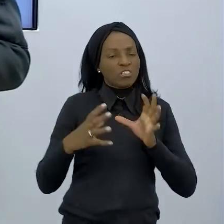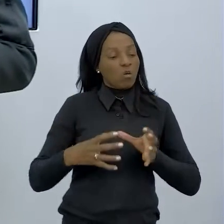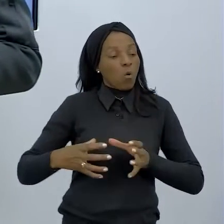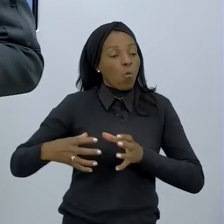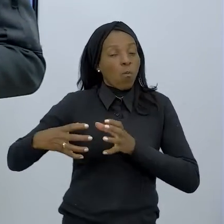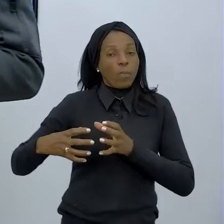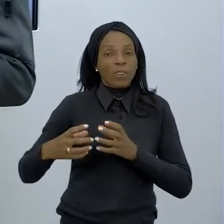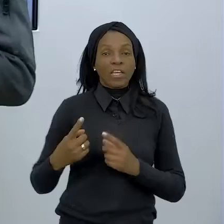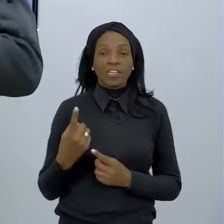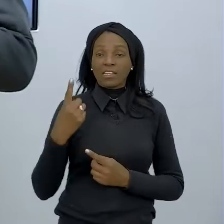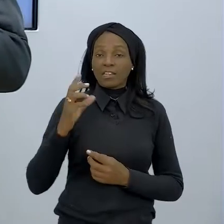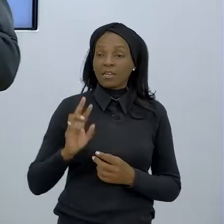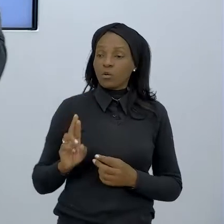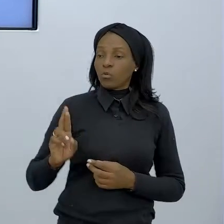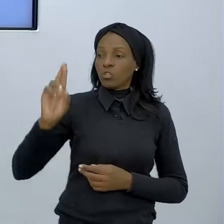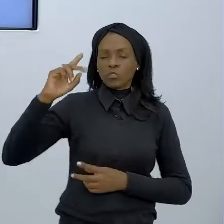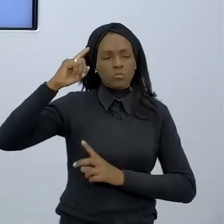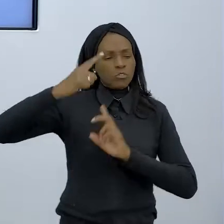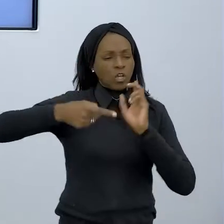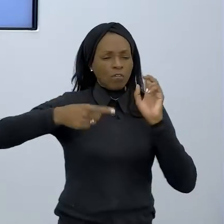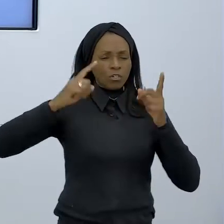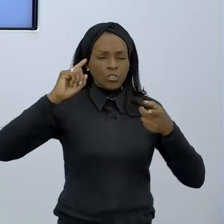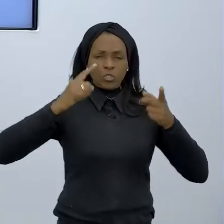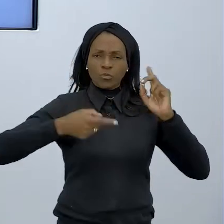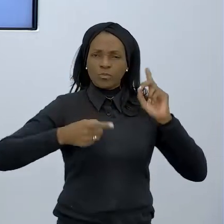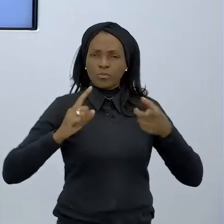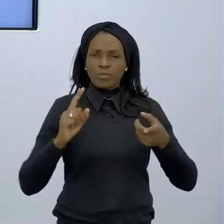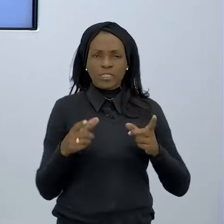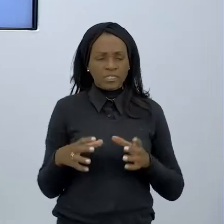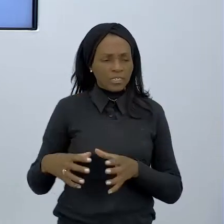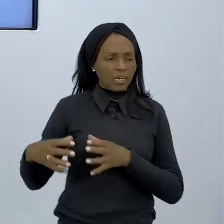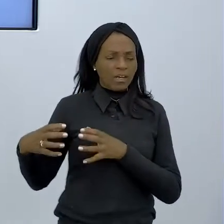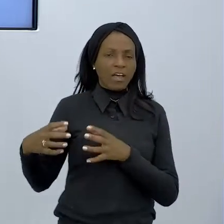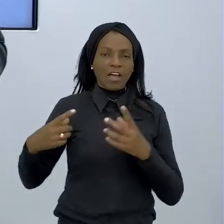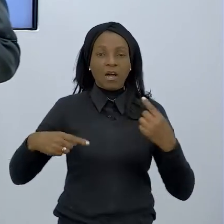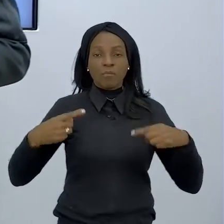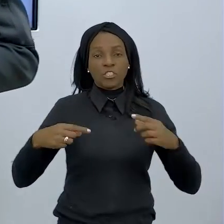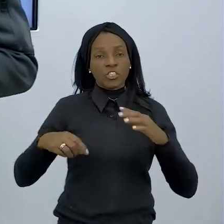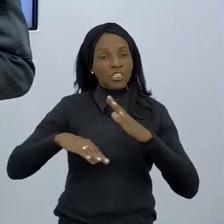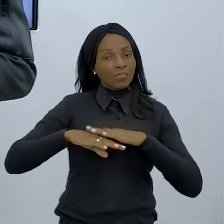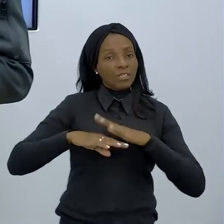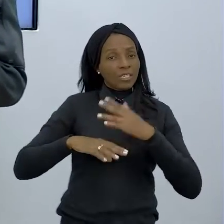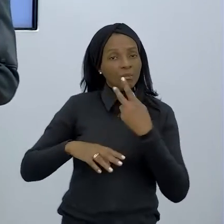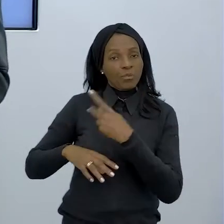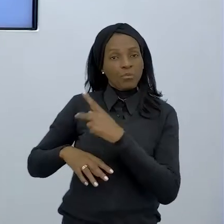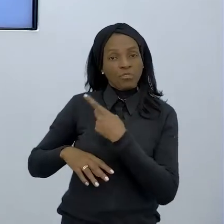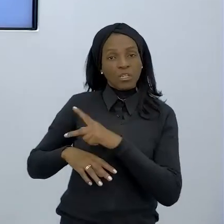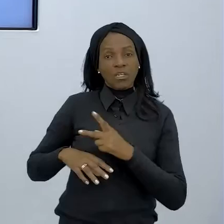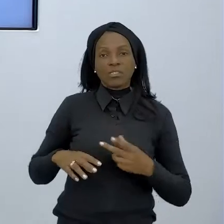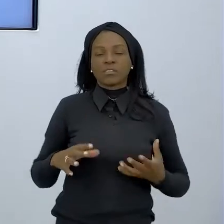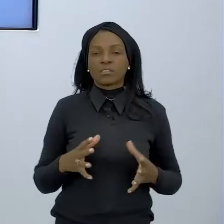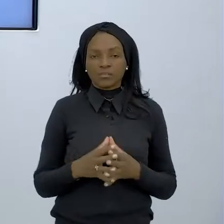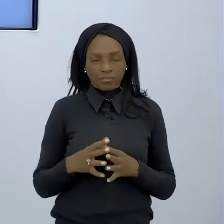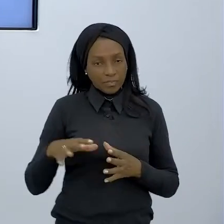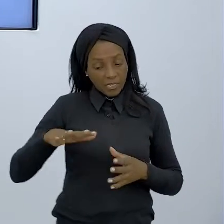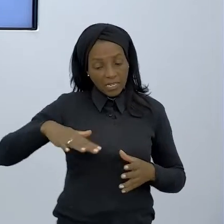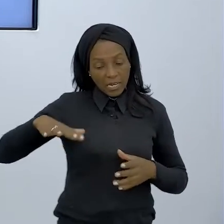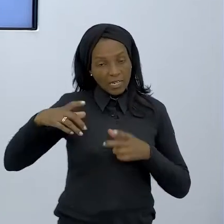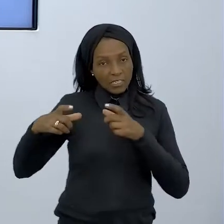que acabava tendo todo o controle da política em seu âmbito